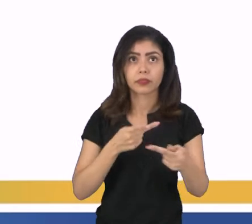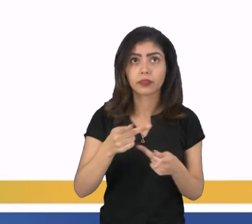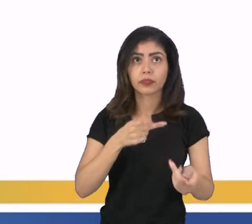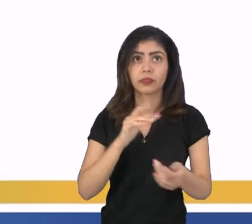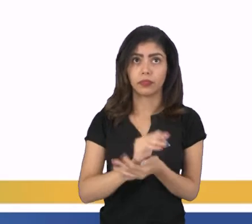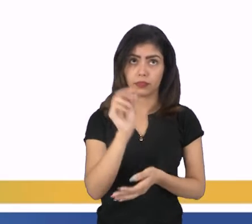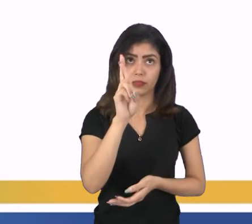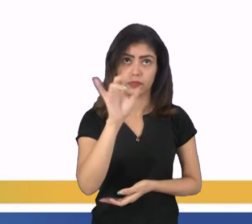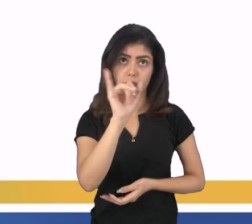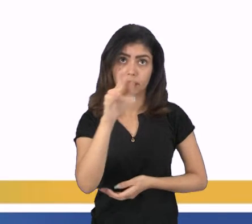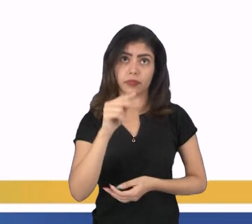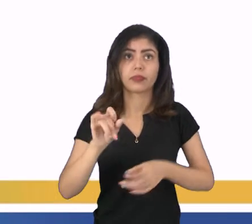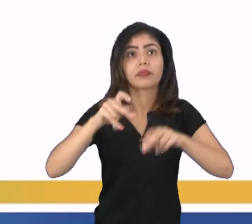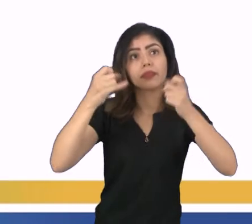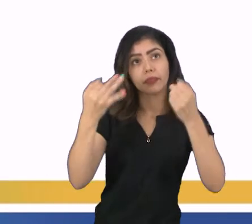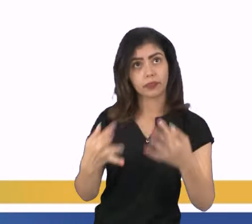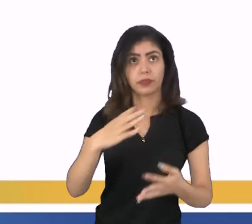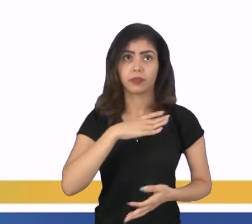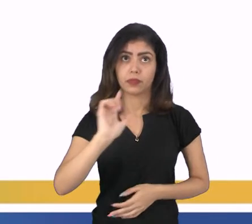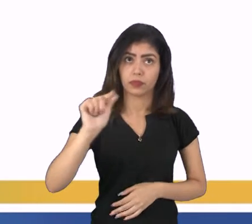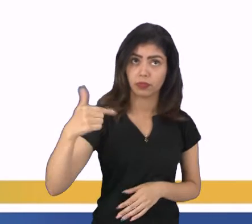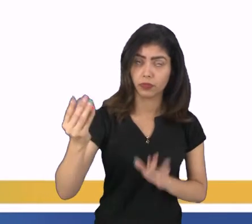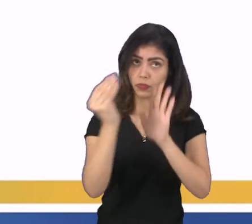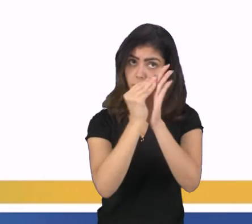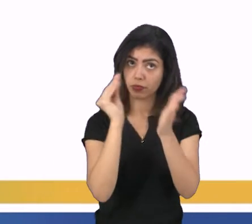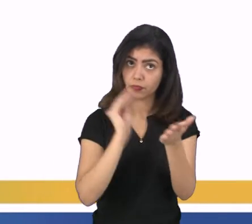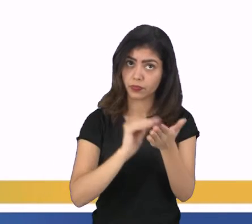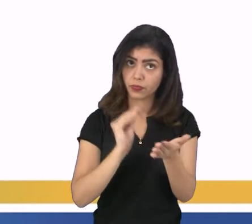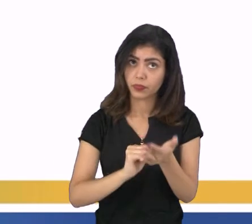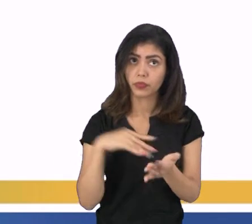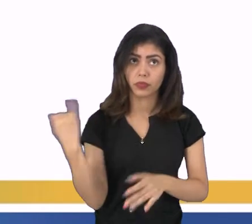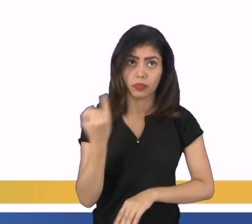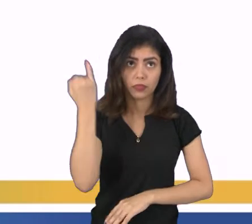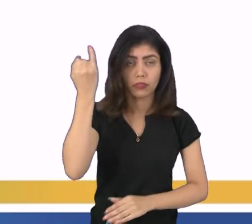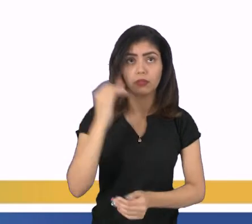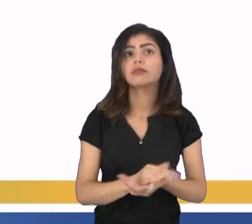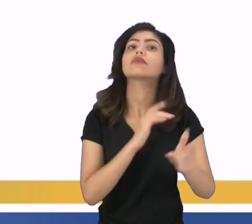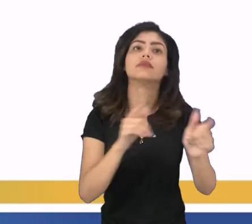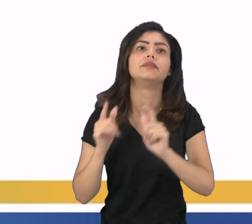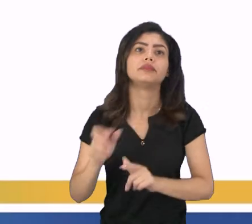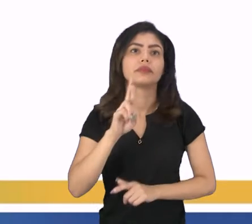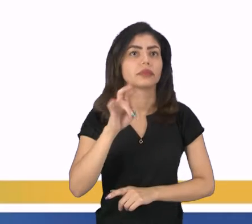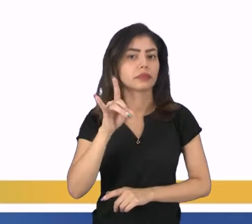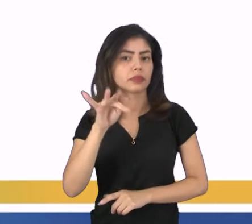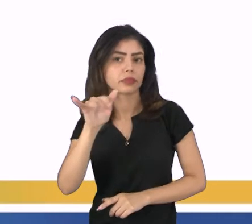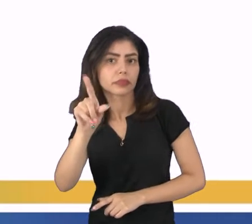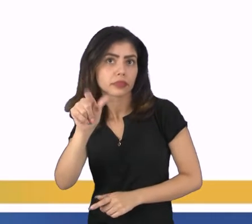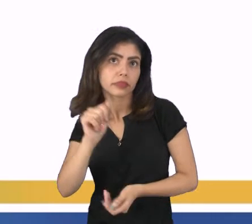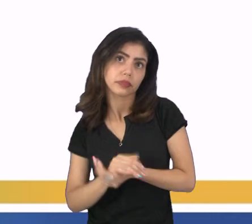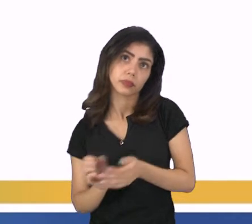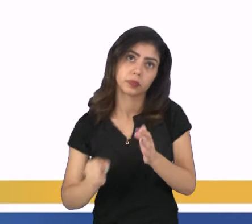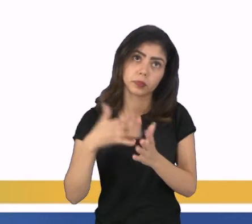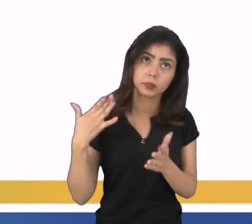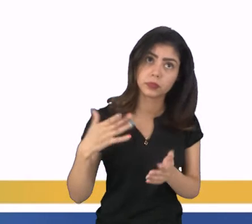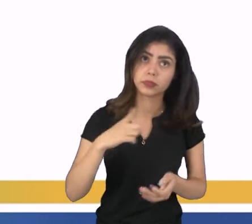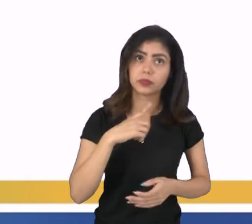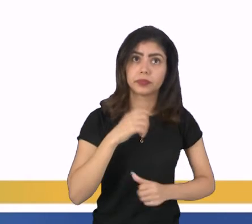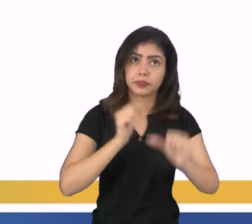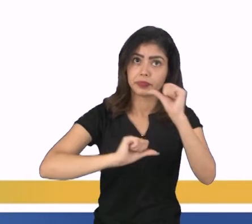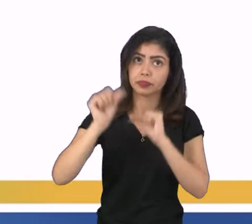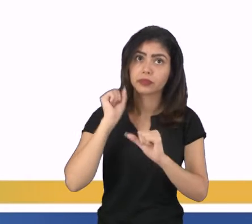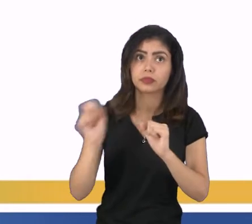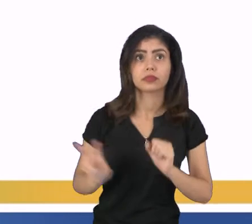plano, Rossi distingue na cidade outro fato urbano fundamental, a área residência, muito mais